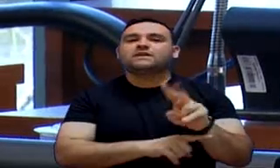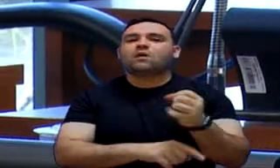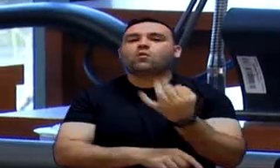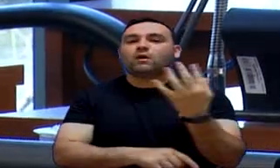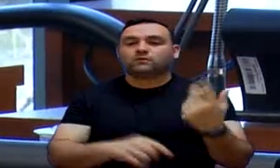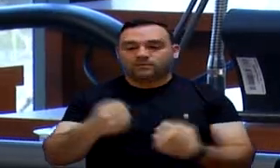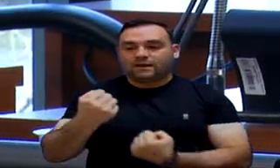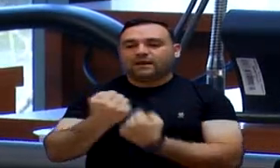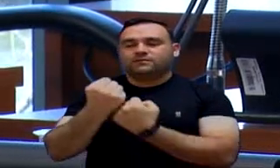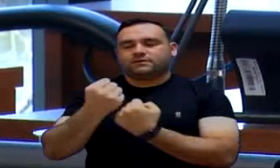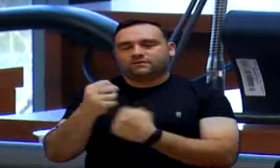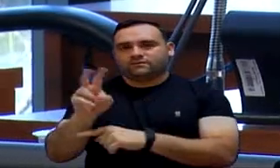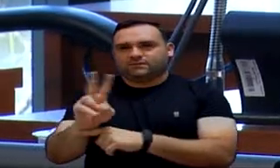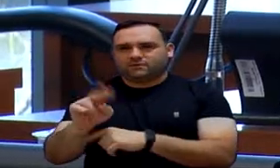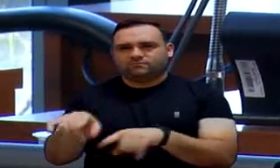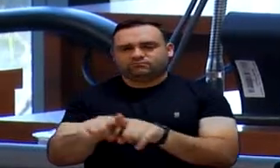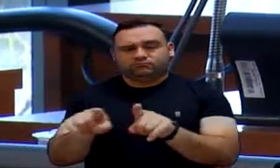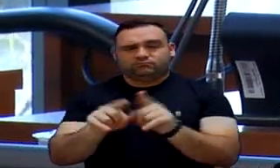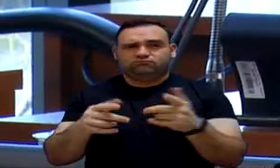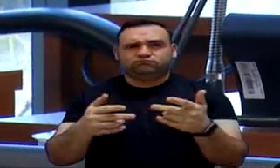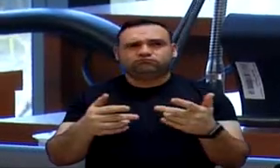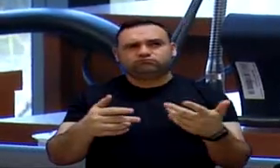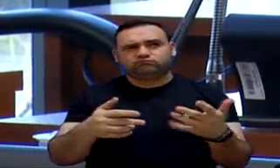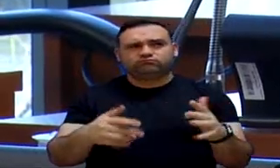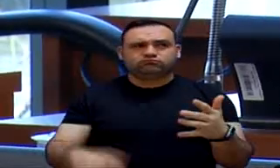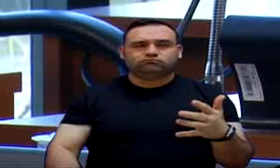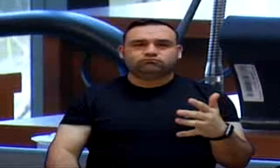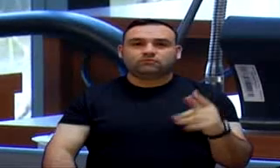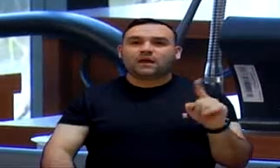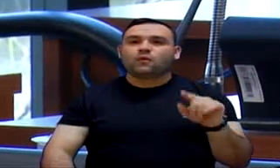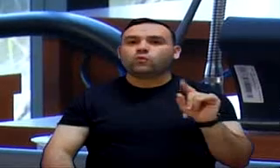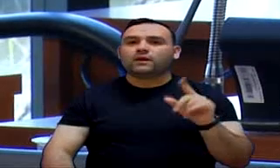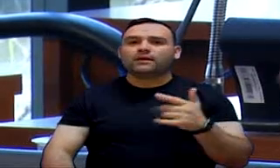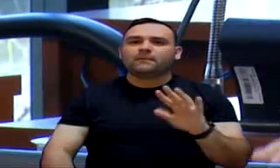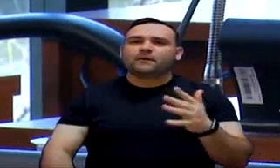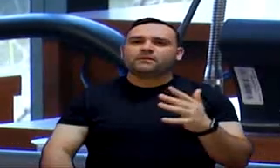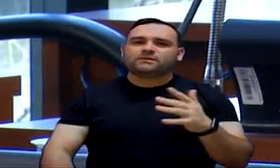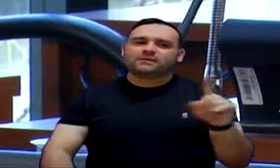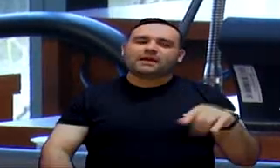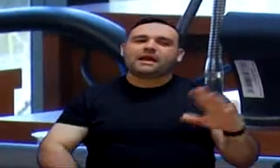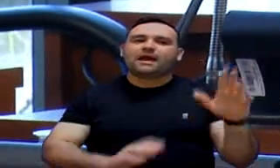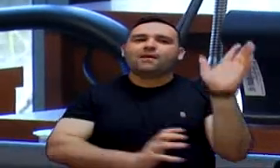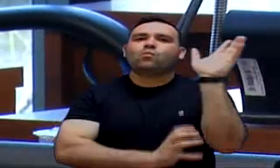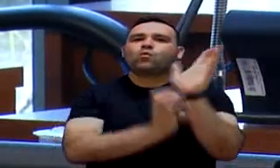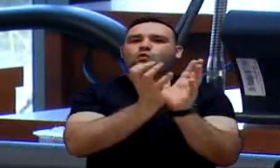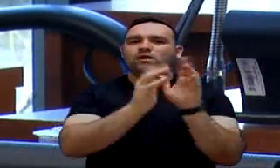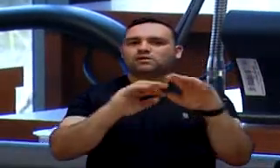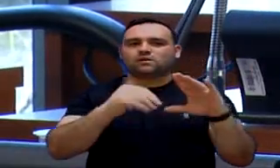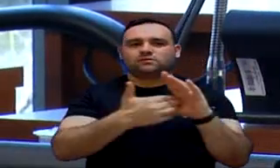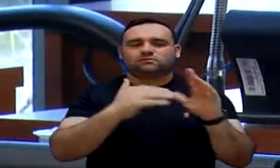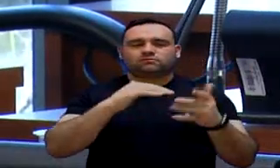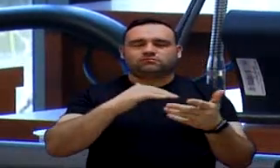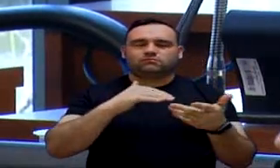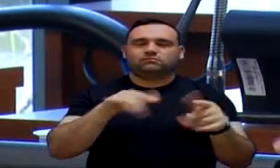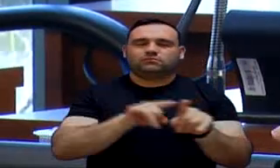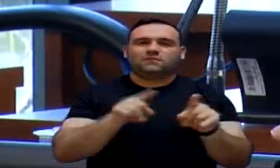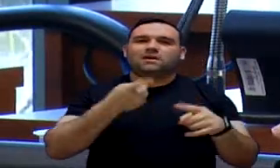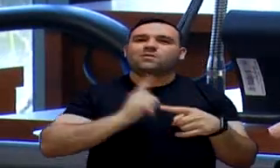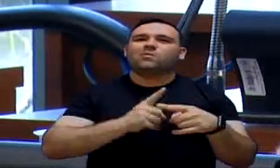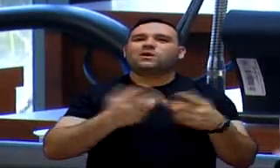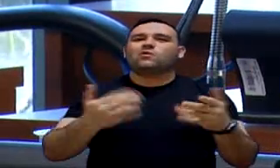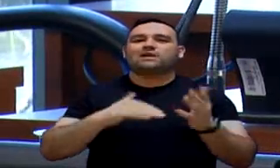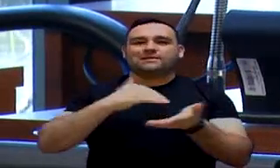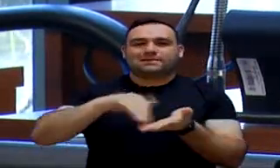porque auxiliar de fiscal até certo ponto era de mais a parte burocrática Porque hoje